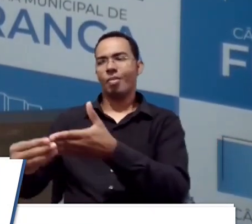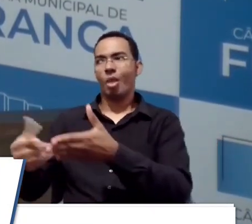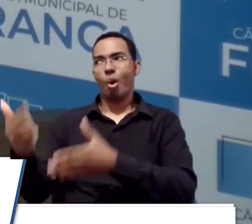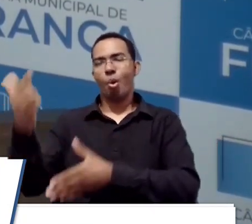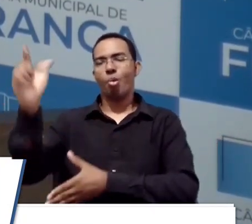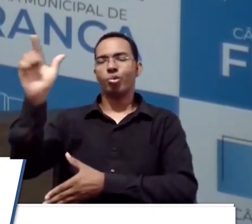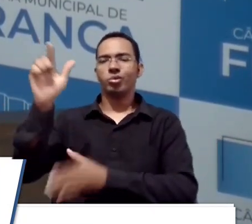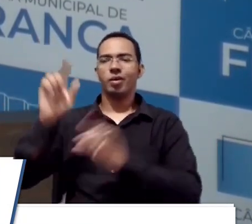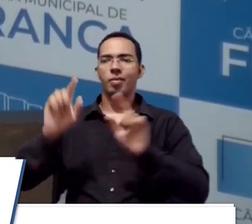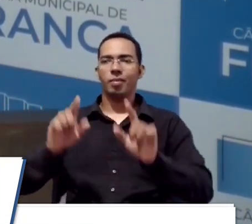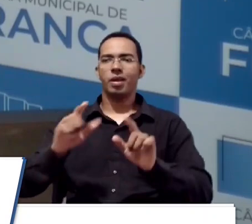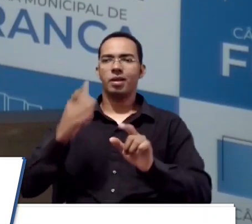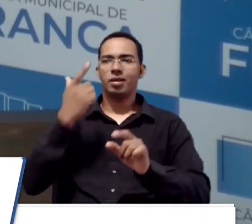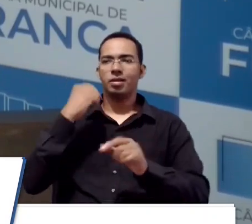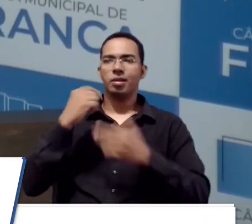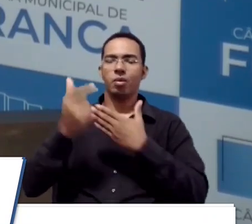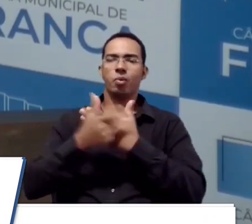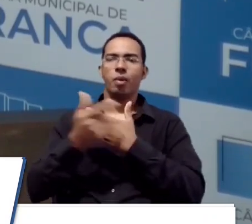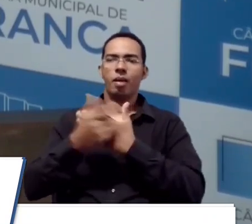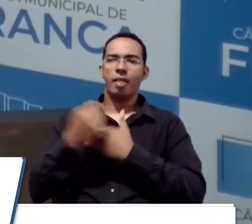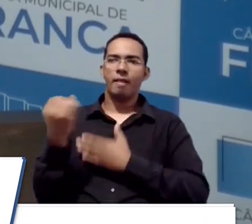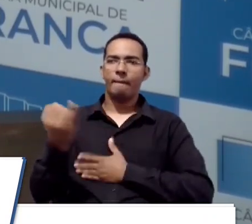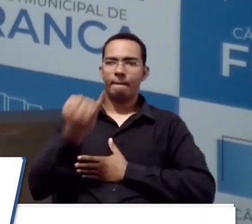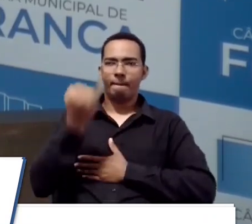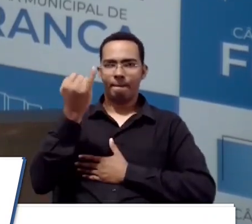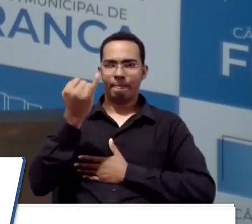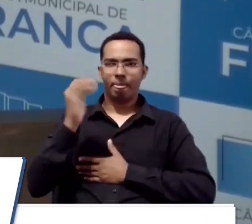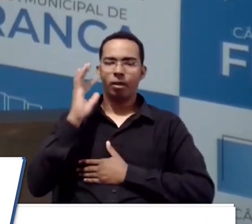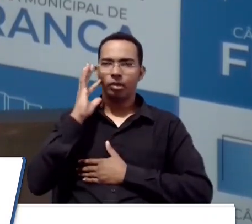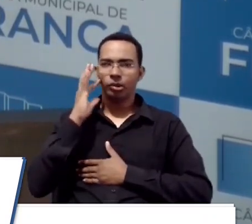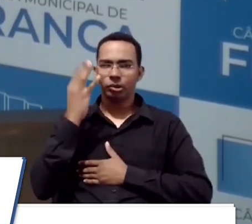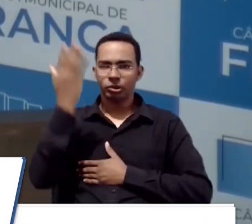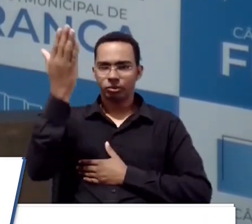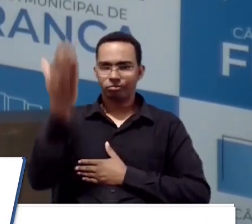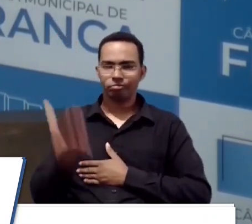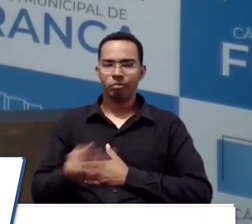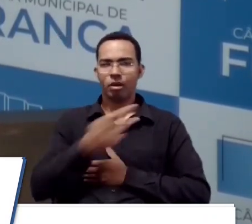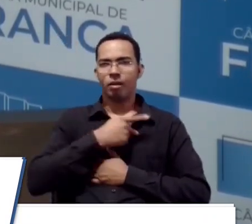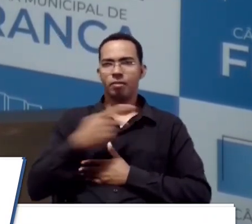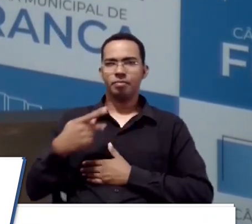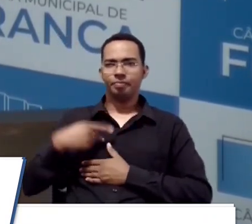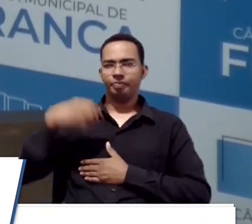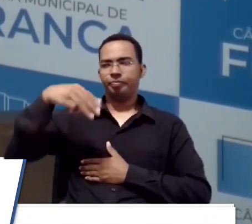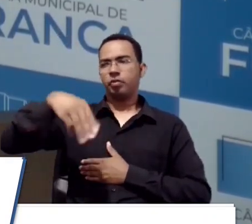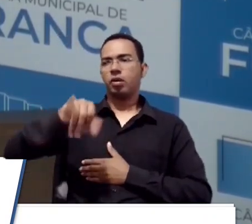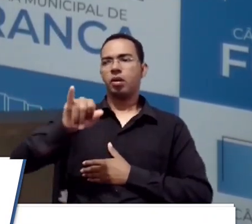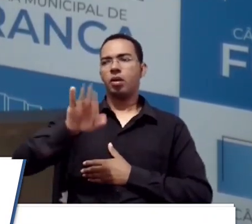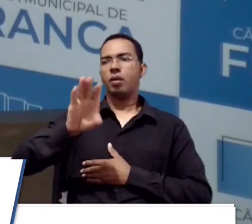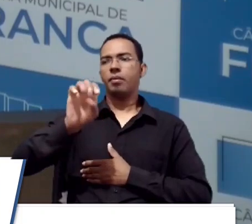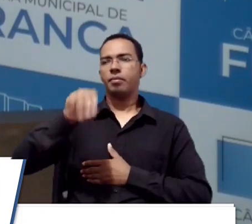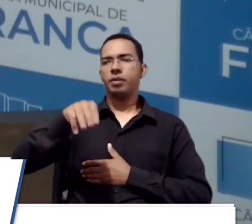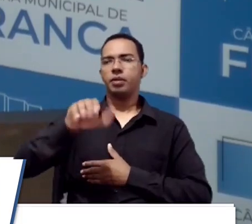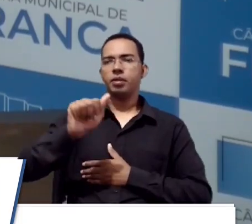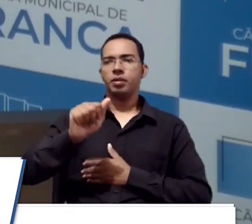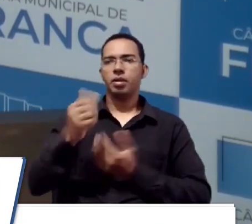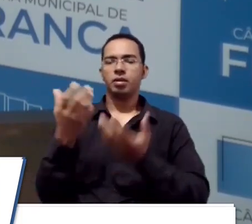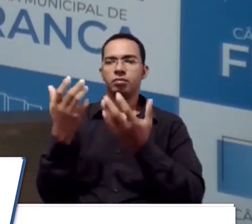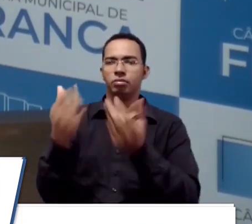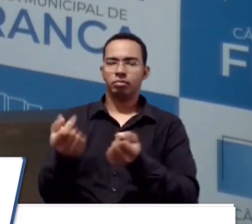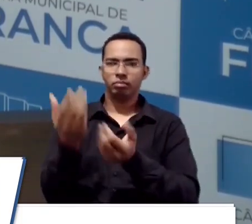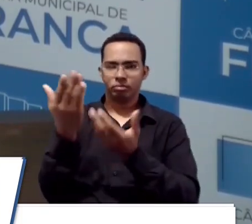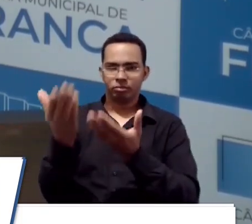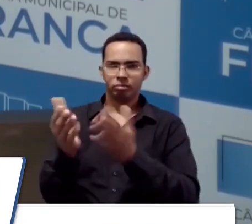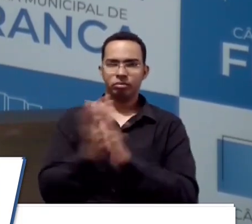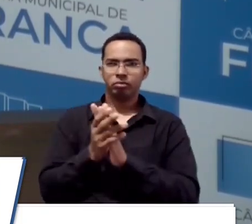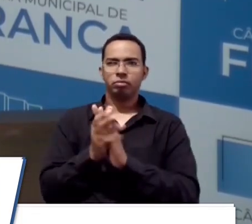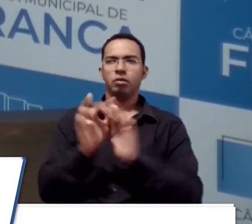Mas quem exerceu um papel muito importante nessa decisão foi a pastora Miriam. Quando eu fui recebido por ela, em meio à